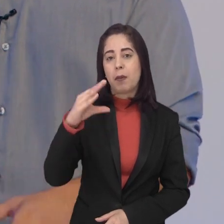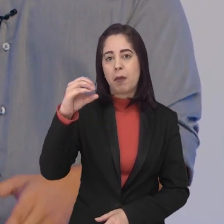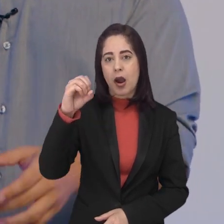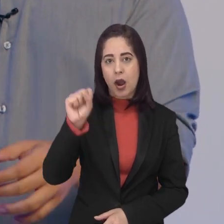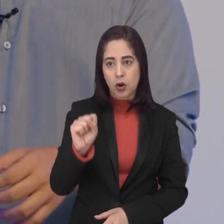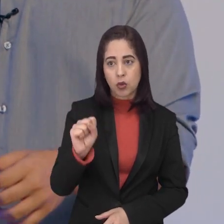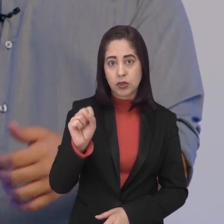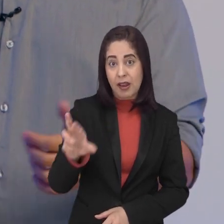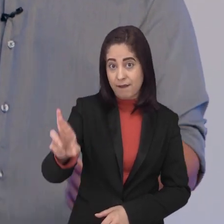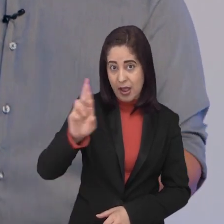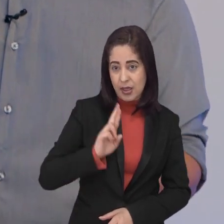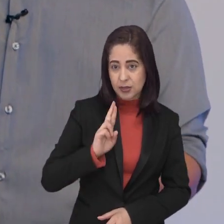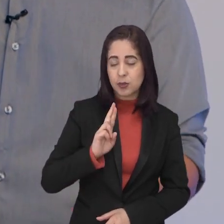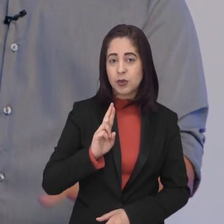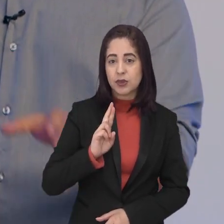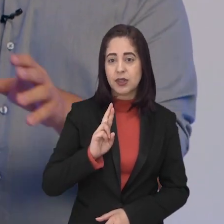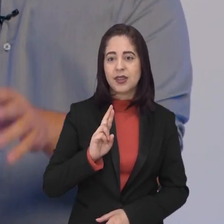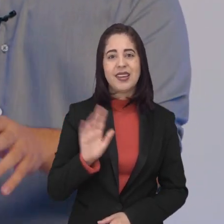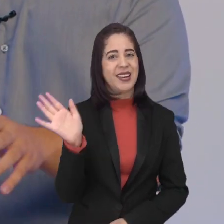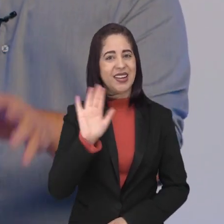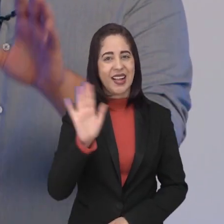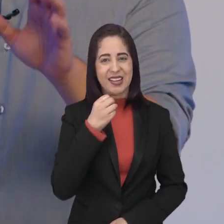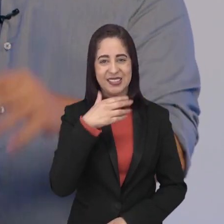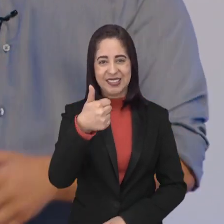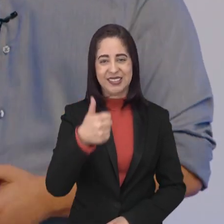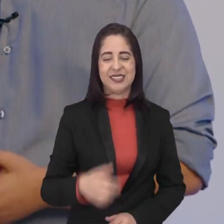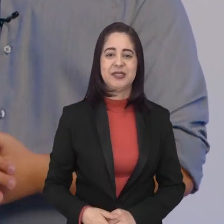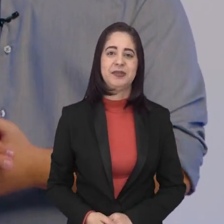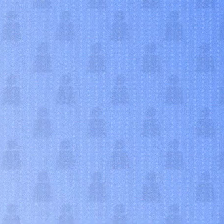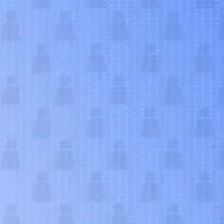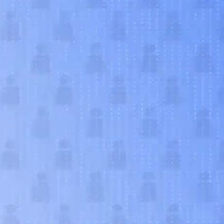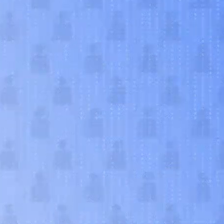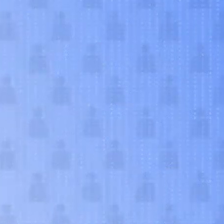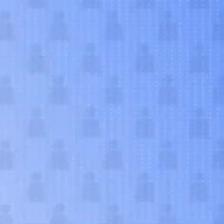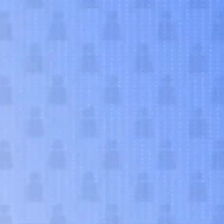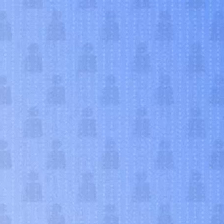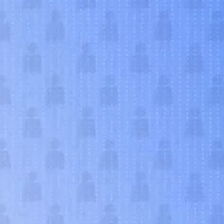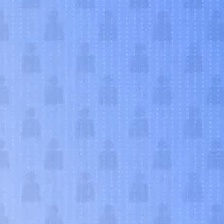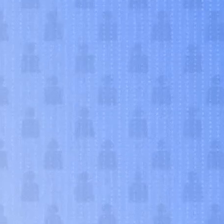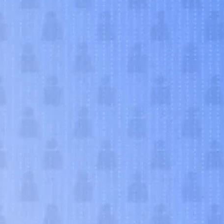Limão. Ele conversa com o Marvin Pinho e a Marina Lima. Olá, pessoal!